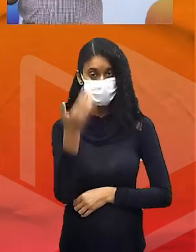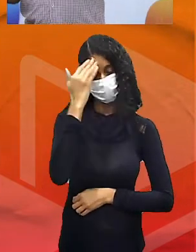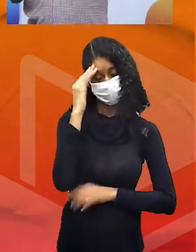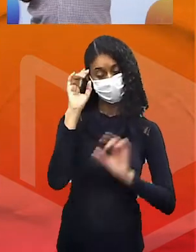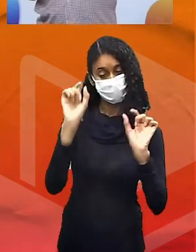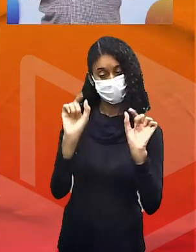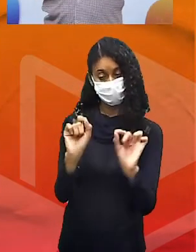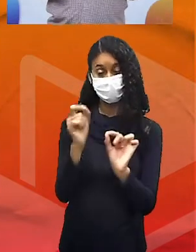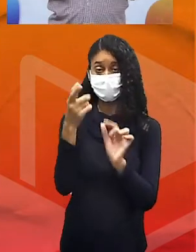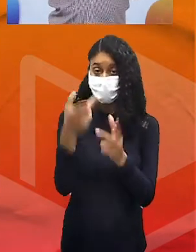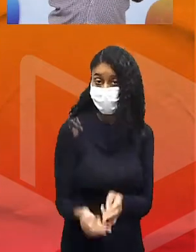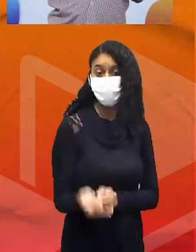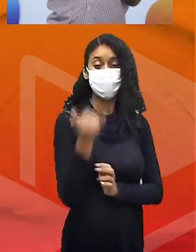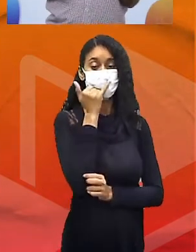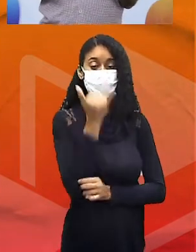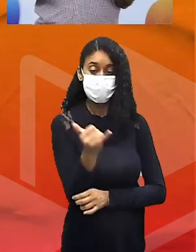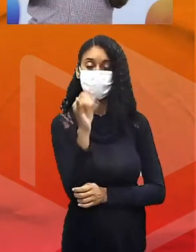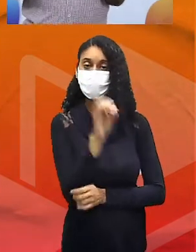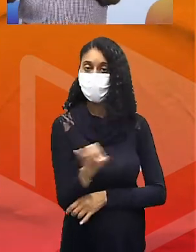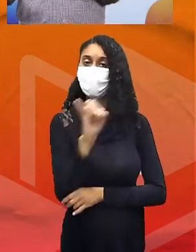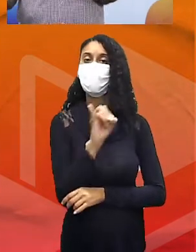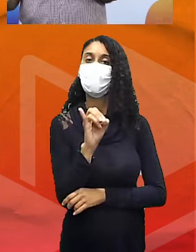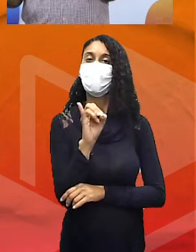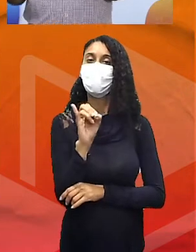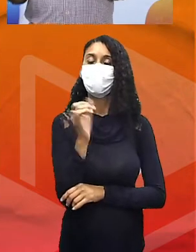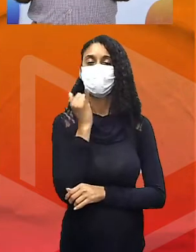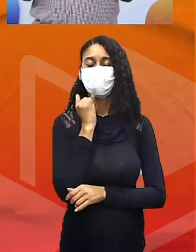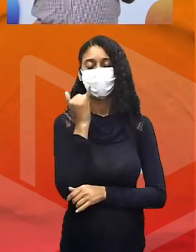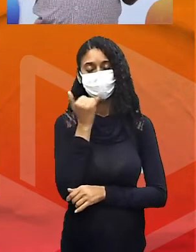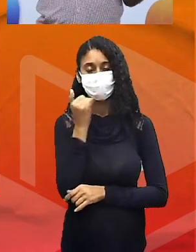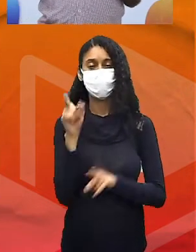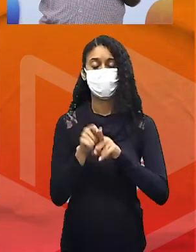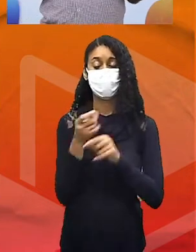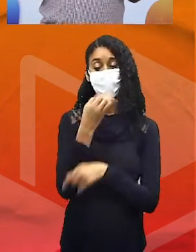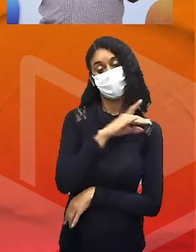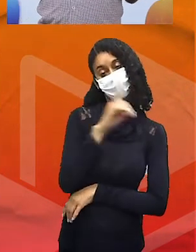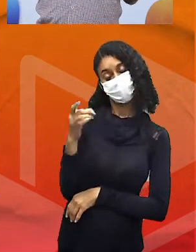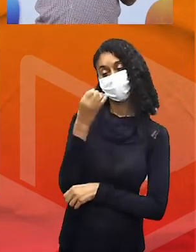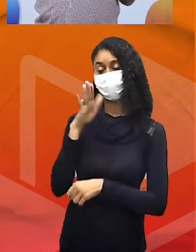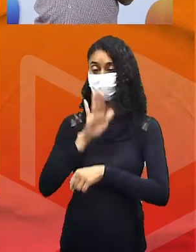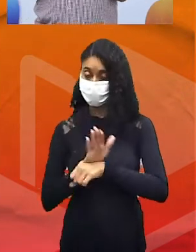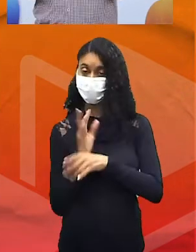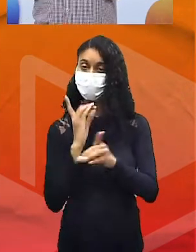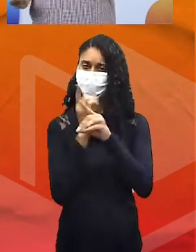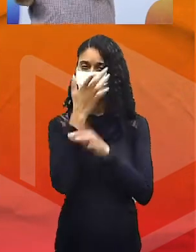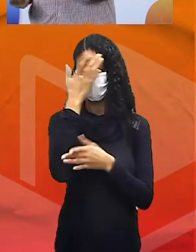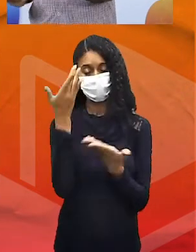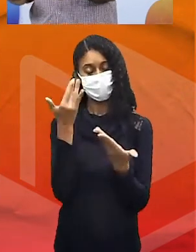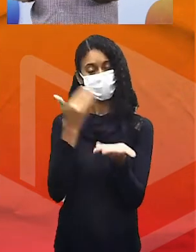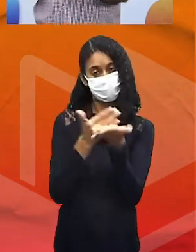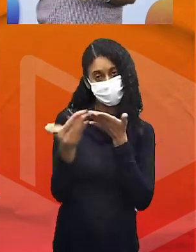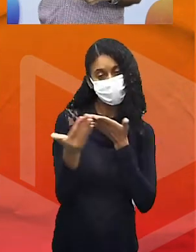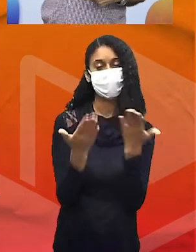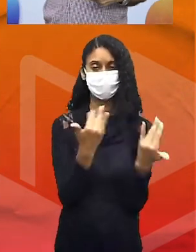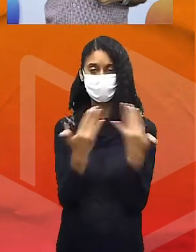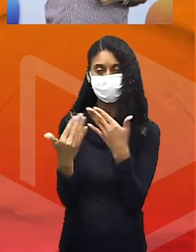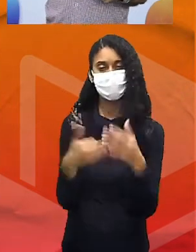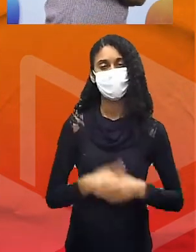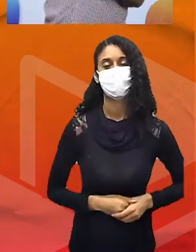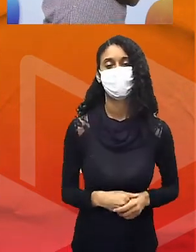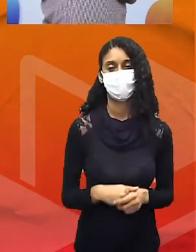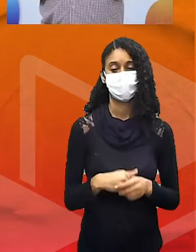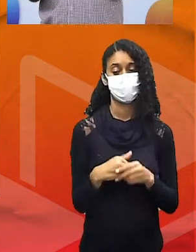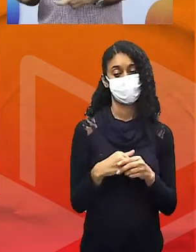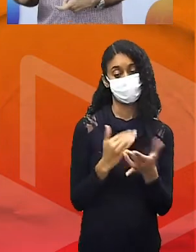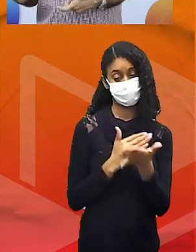do telefone, é igual o bom dia ou boa tarde que você fala quando encontra alguém, quer dizer, quer começar um diálogo,